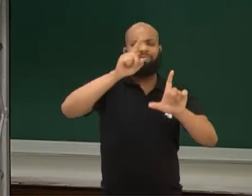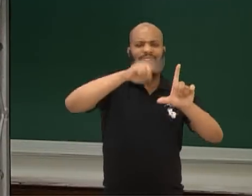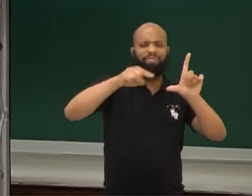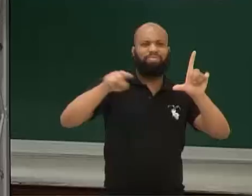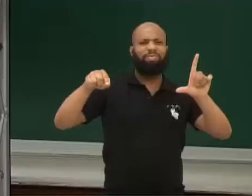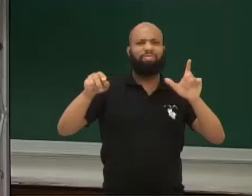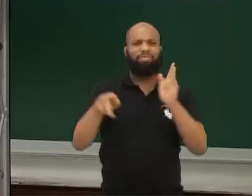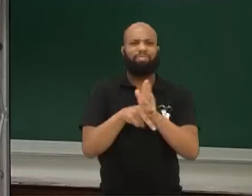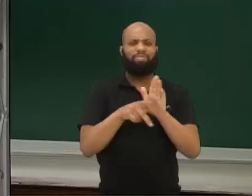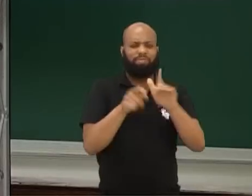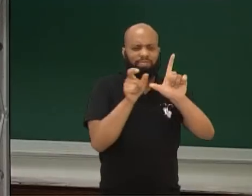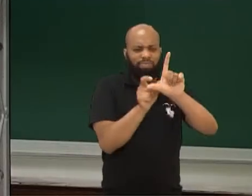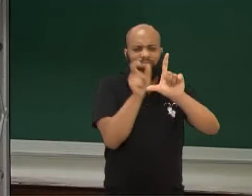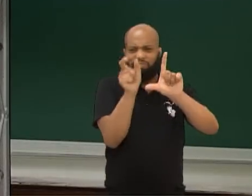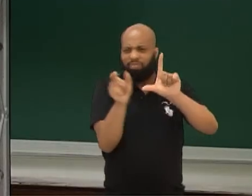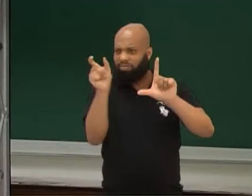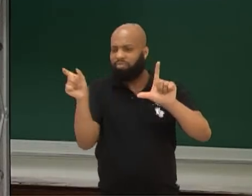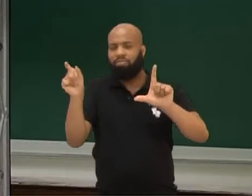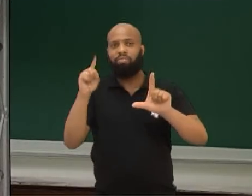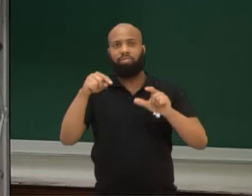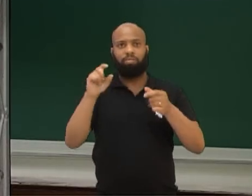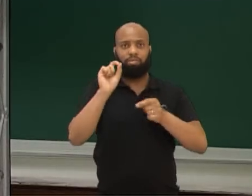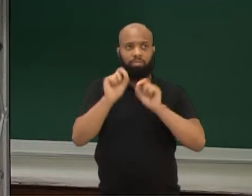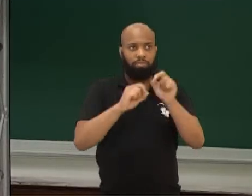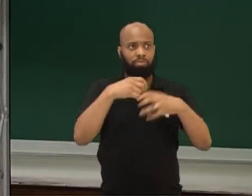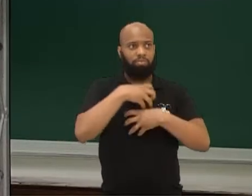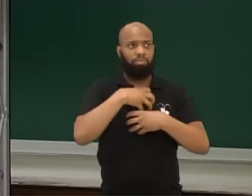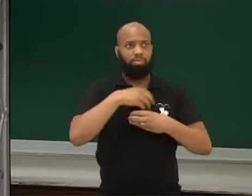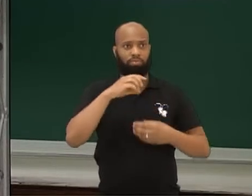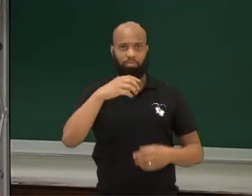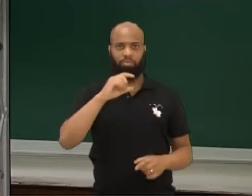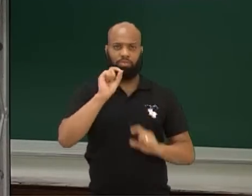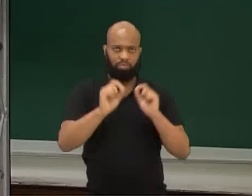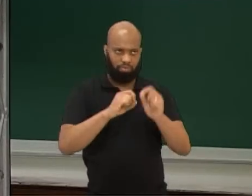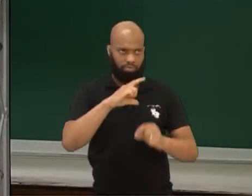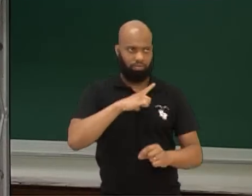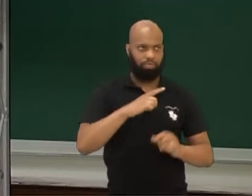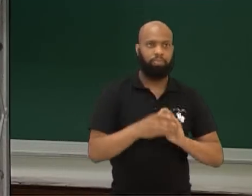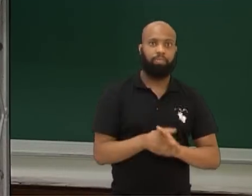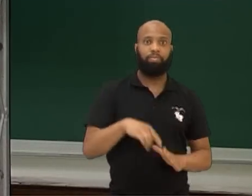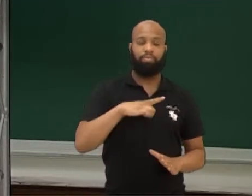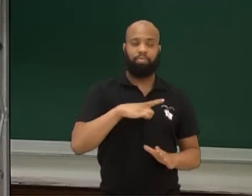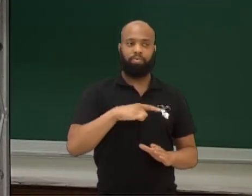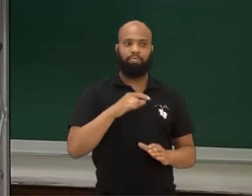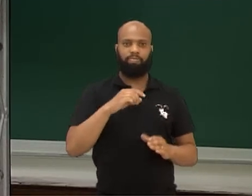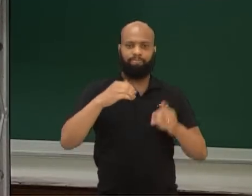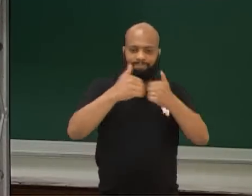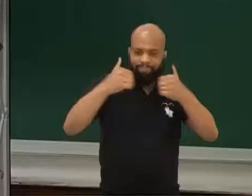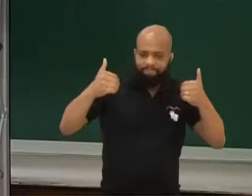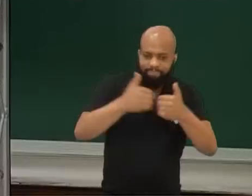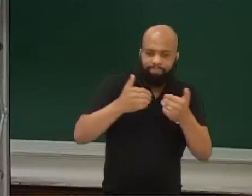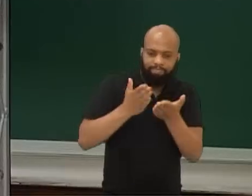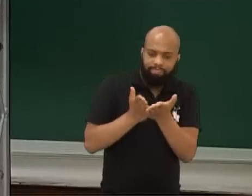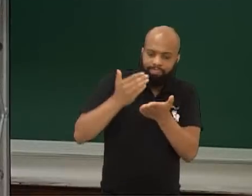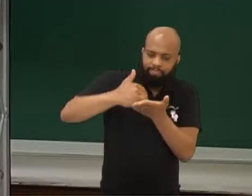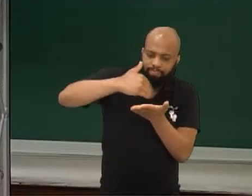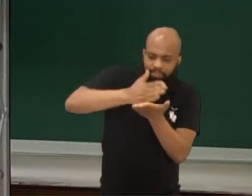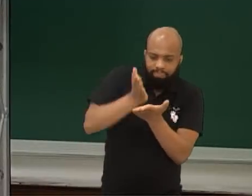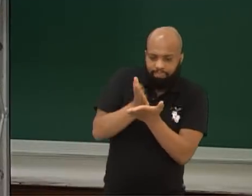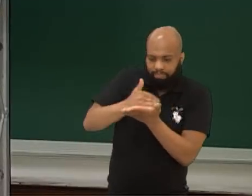setores? O gráfico de setores, ele é um círculo dividido, ele tem fatias, e essas